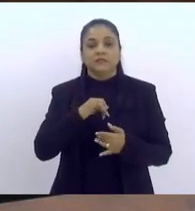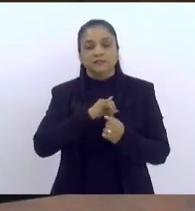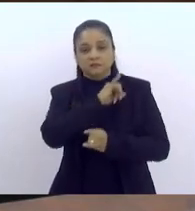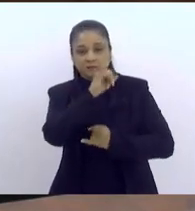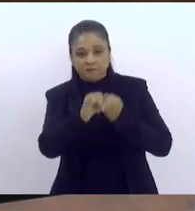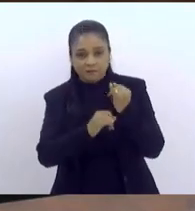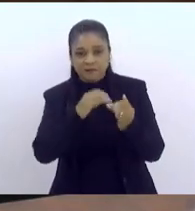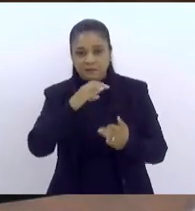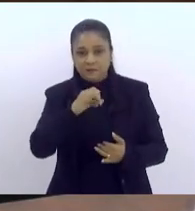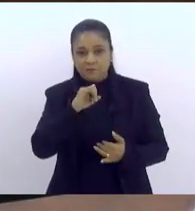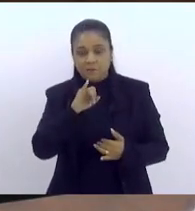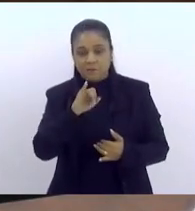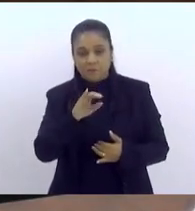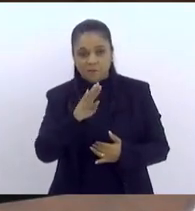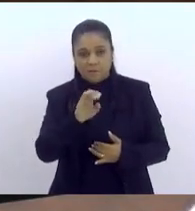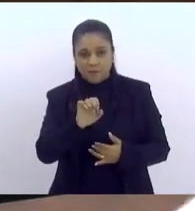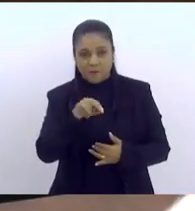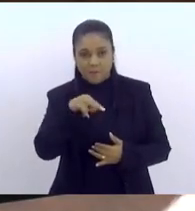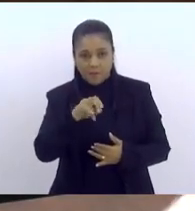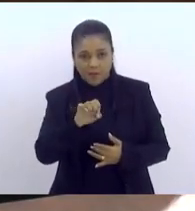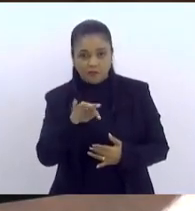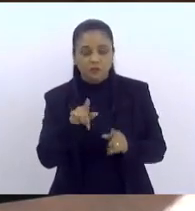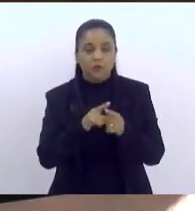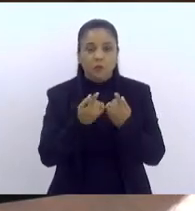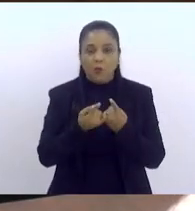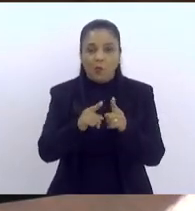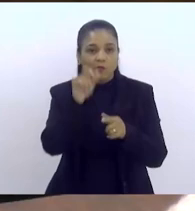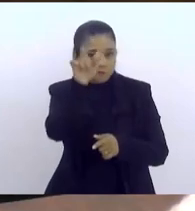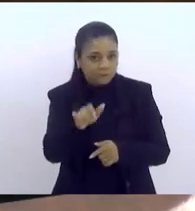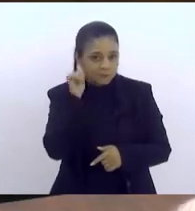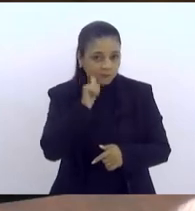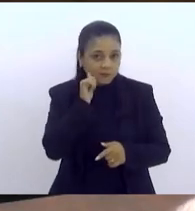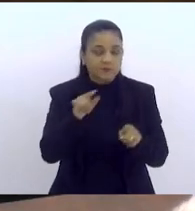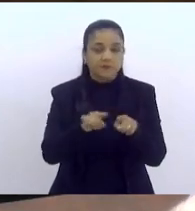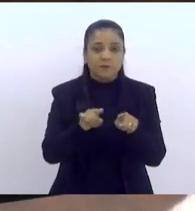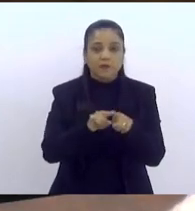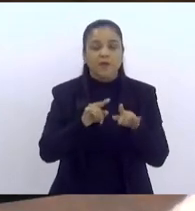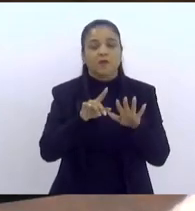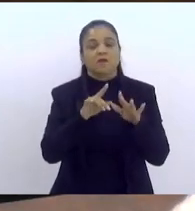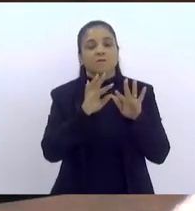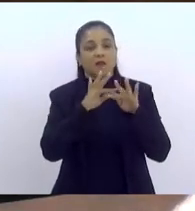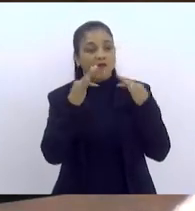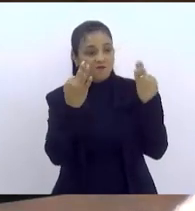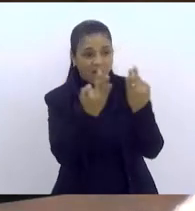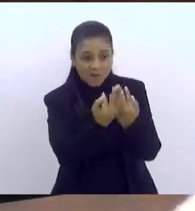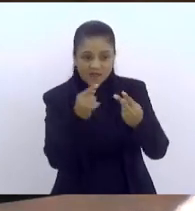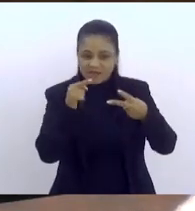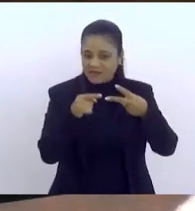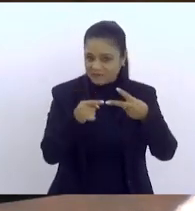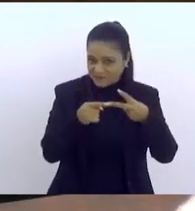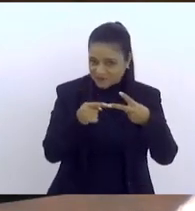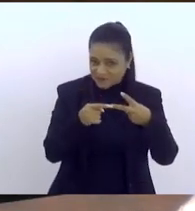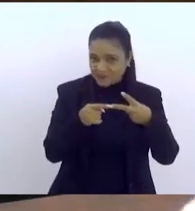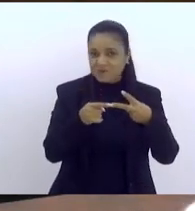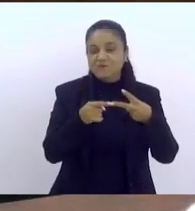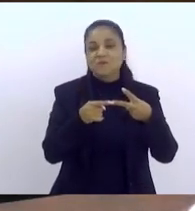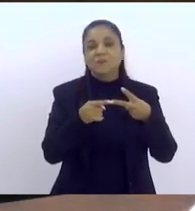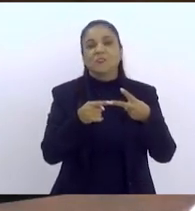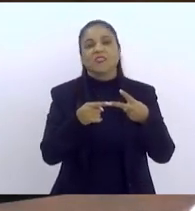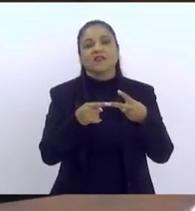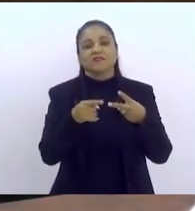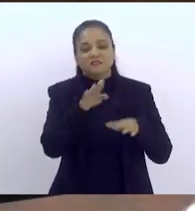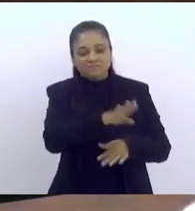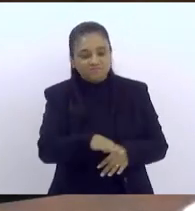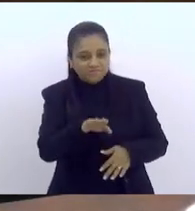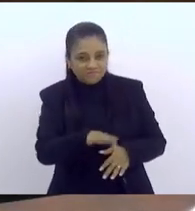Frente Parlamentar pela Família, da Adoção e da Primeira Infância, que Vossa Excelência também faz parte. Tivemos ali